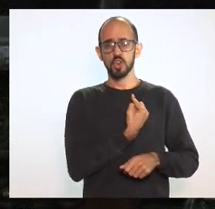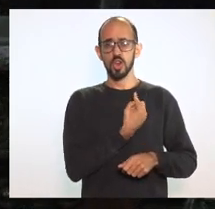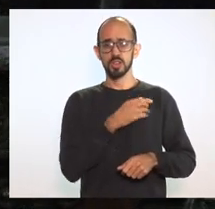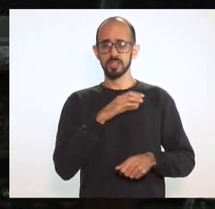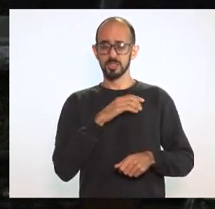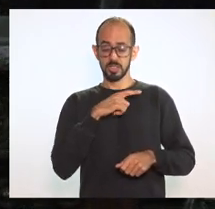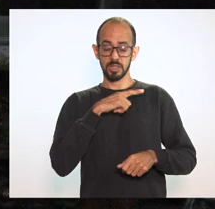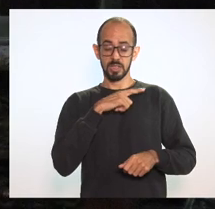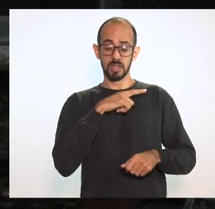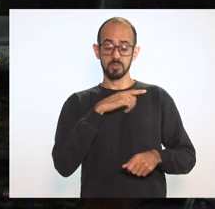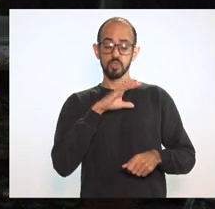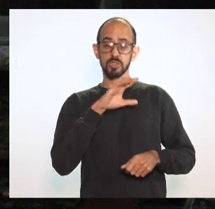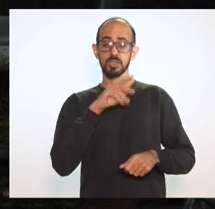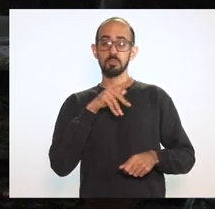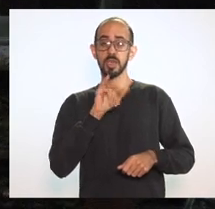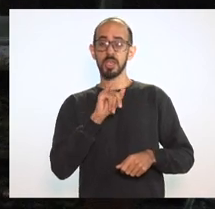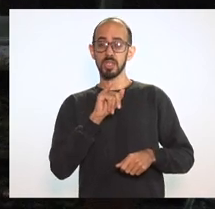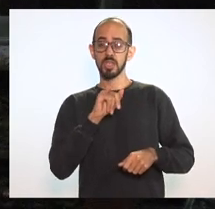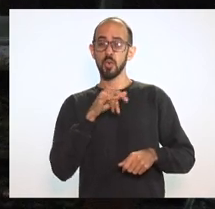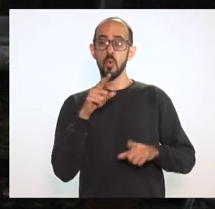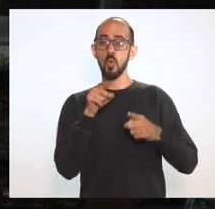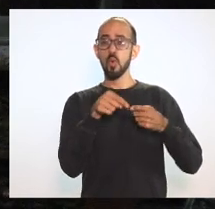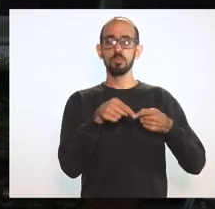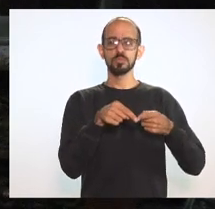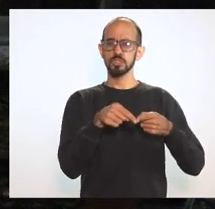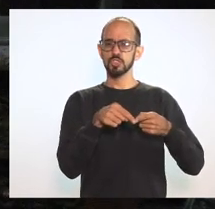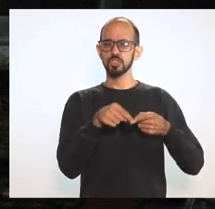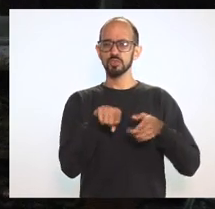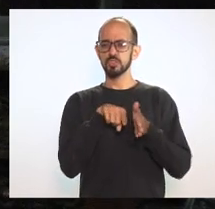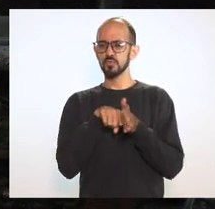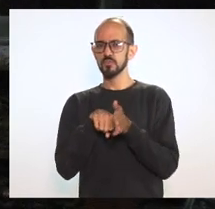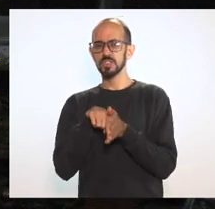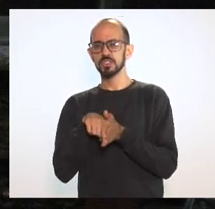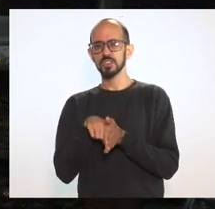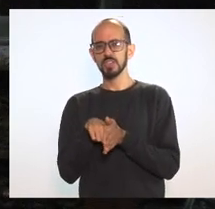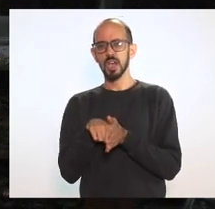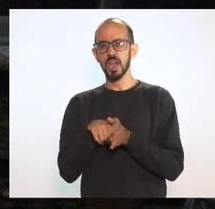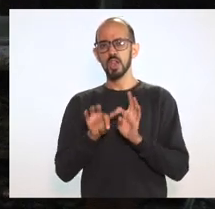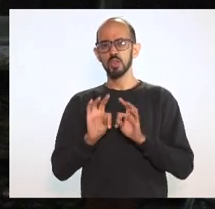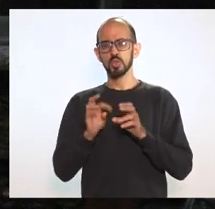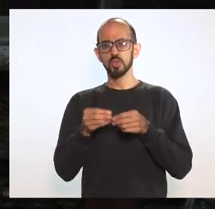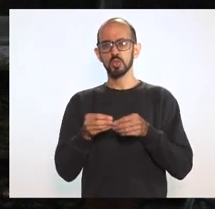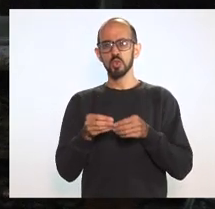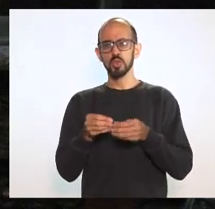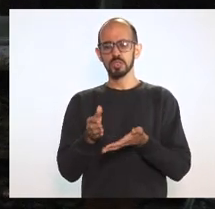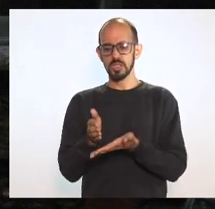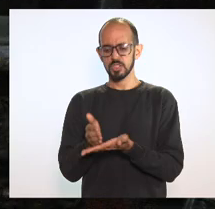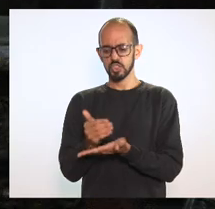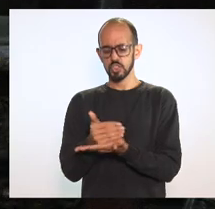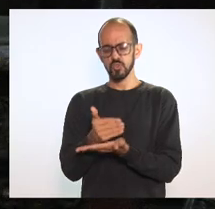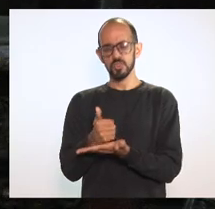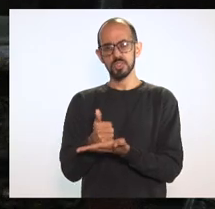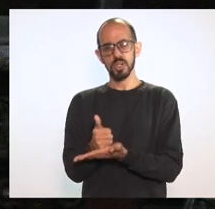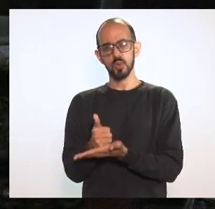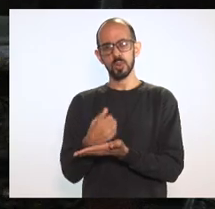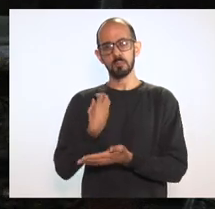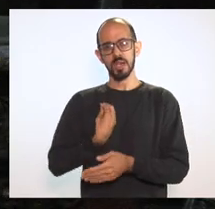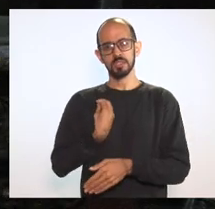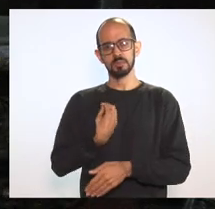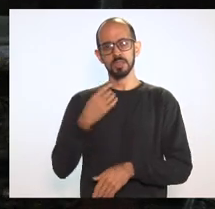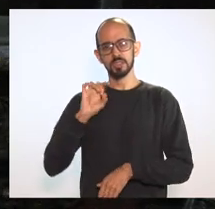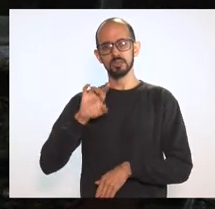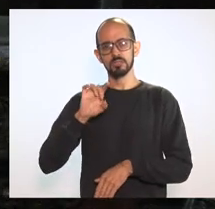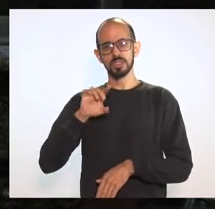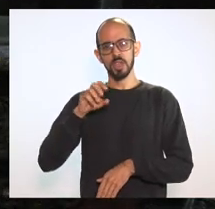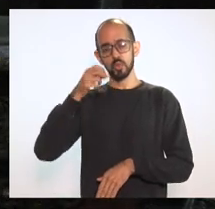como objetivo investigar os critérios de divisão do Fundo de Participação Especial aos